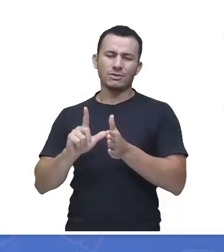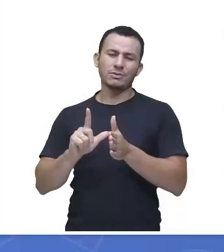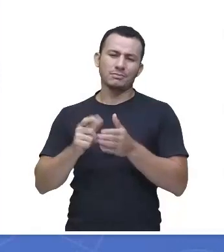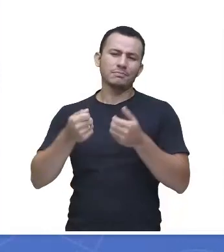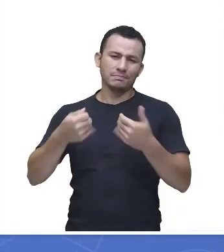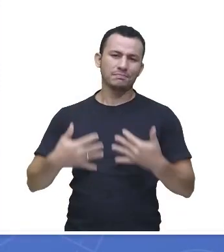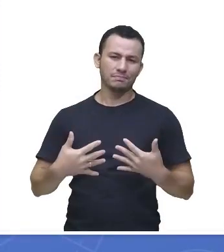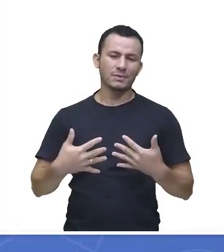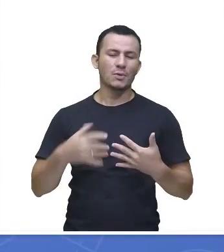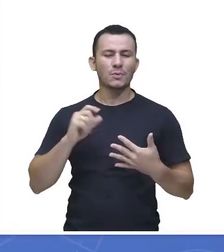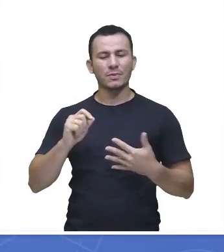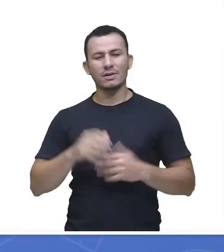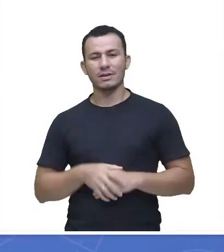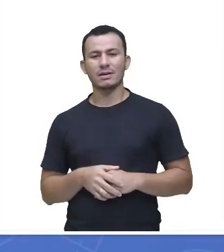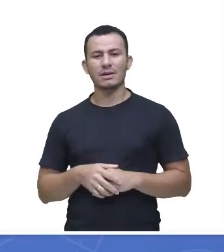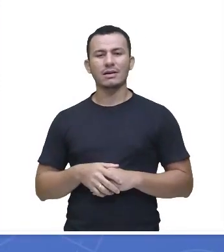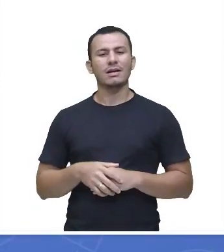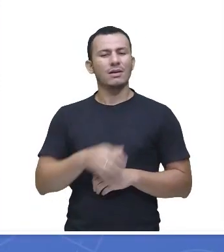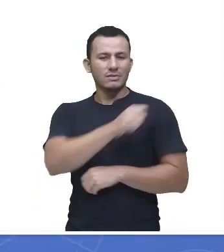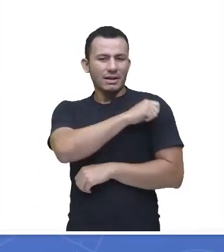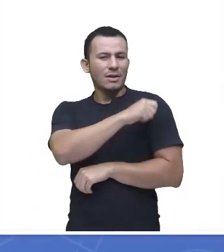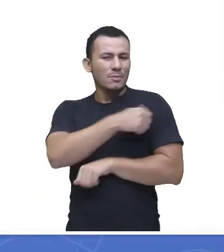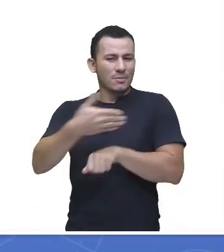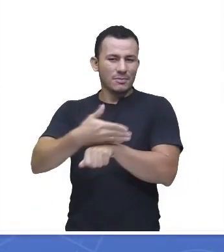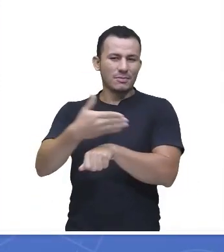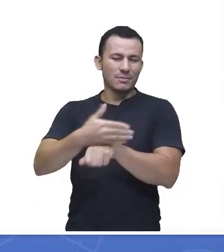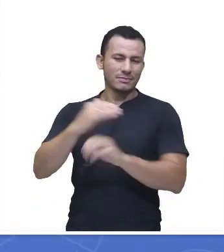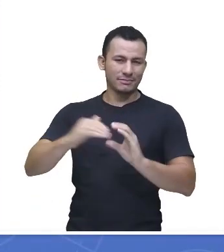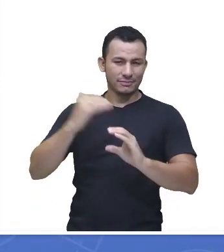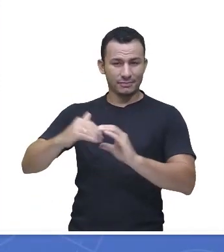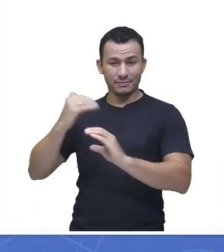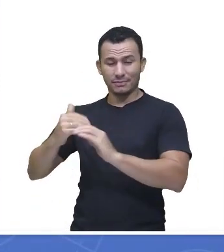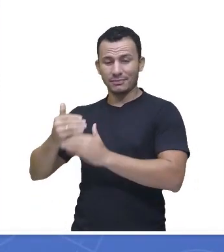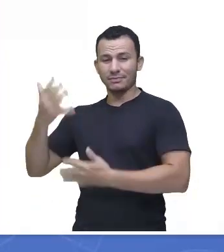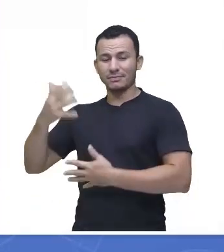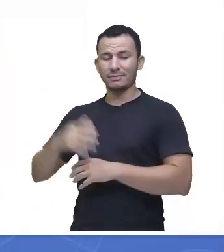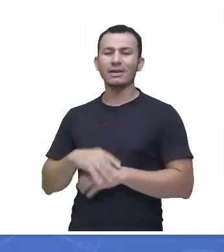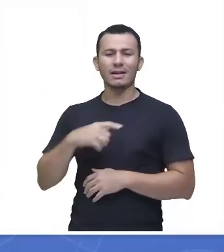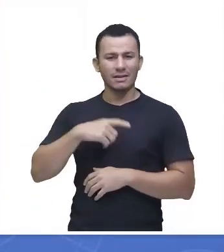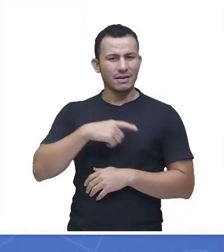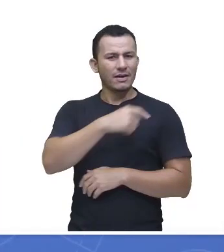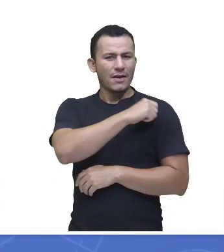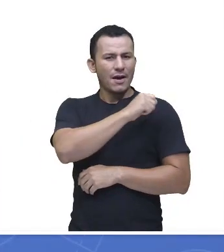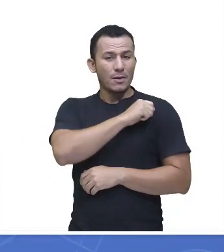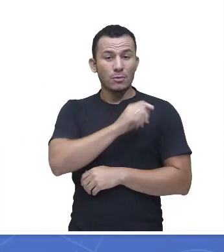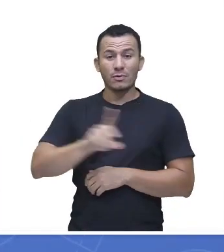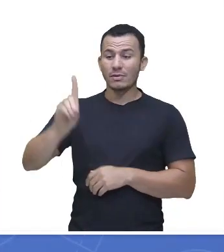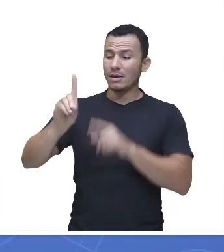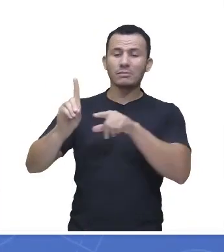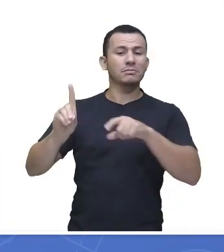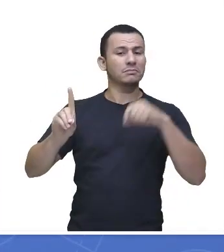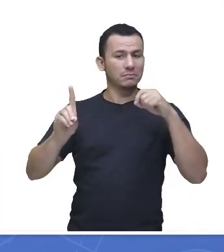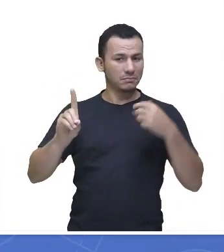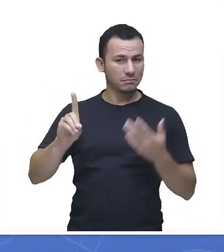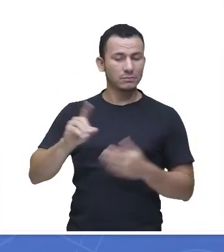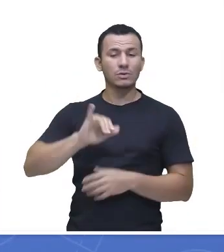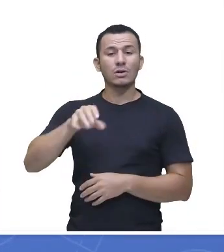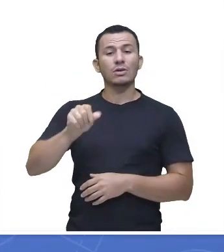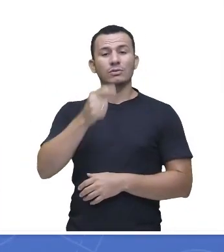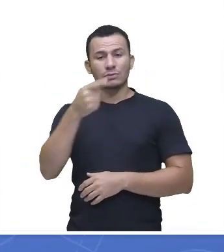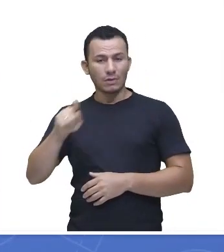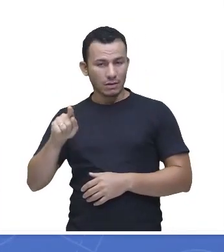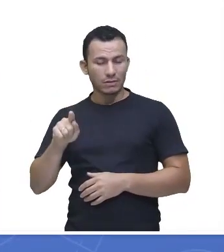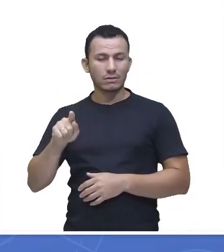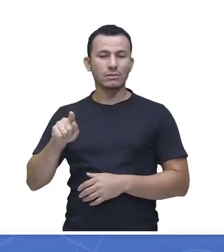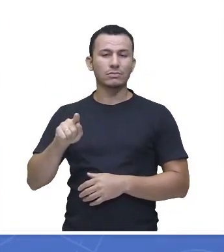e registrar aqui a participação dos nossos queridos. Olha, muita gente respondendo a letra D, a alternativa D. O João